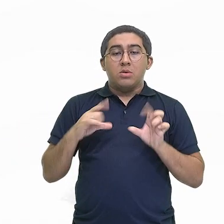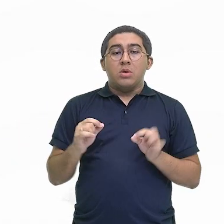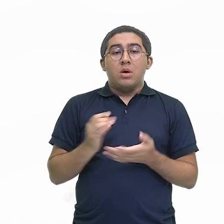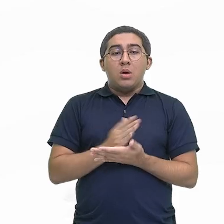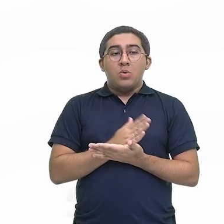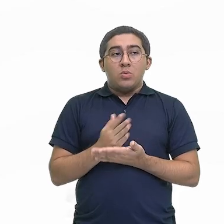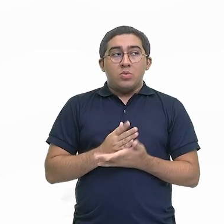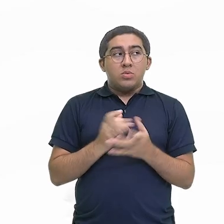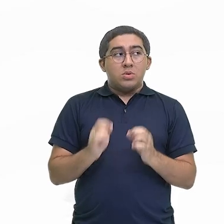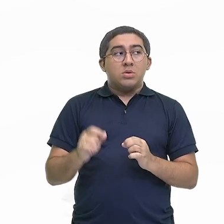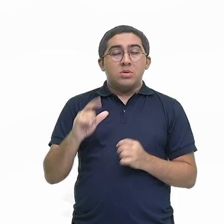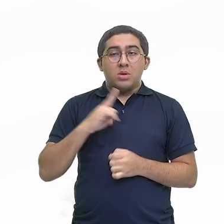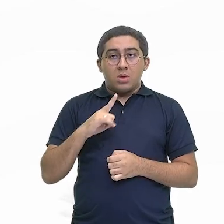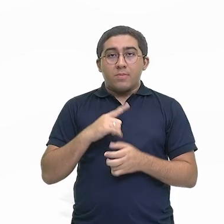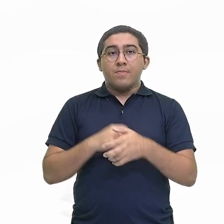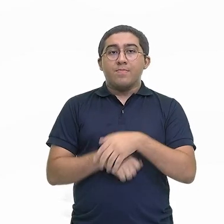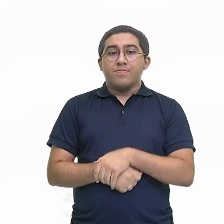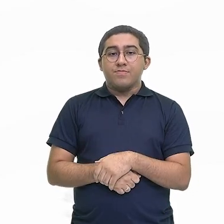se